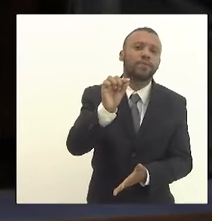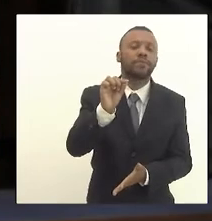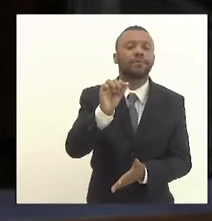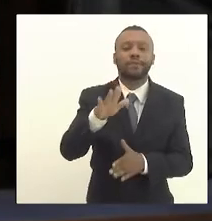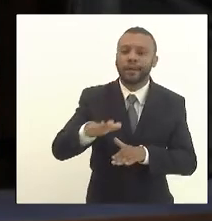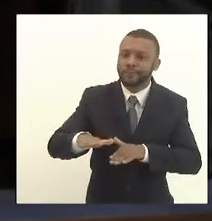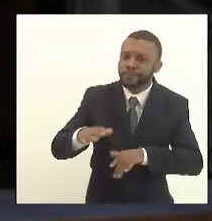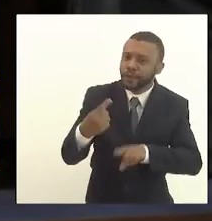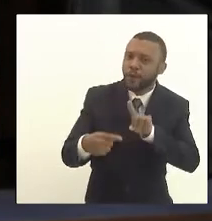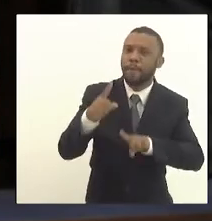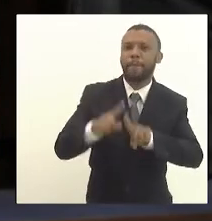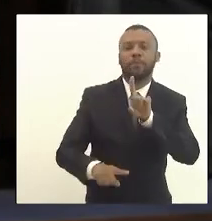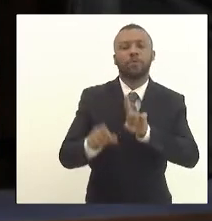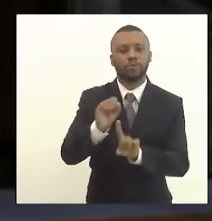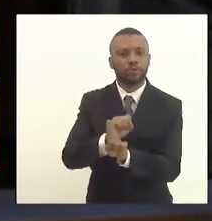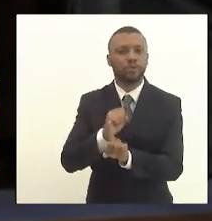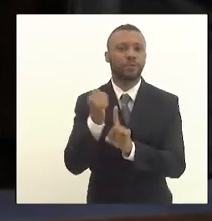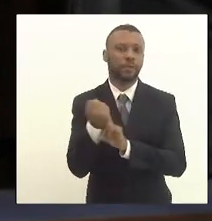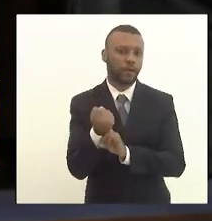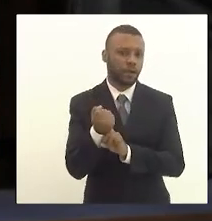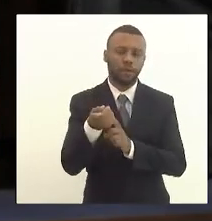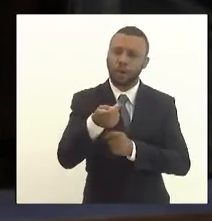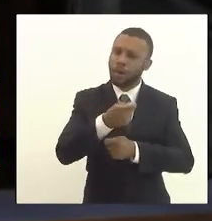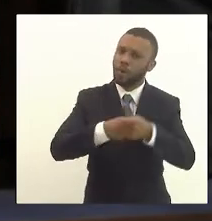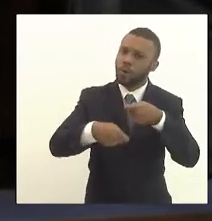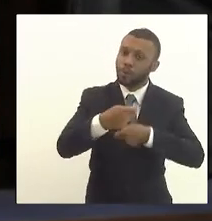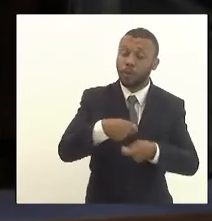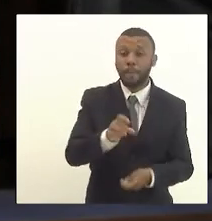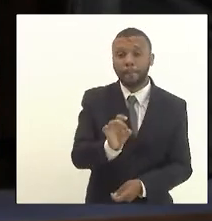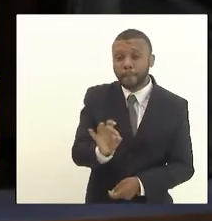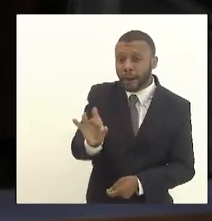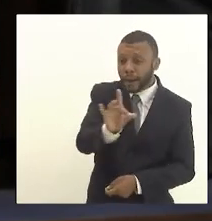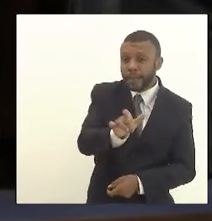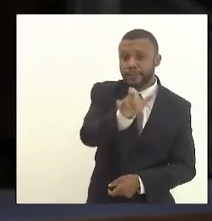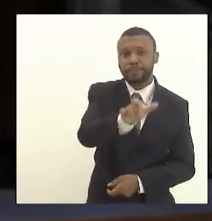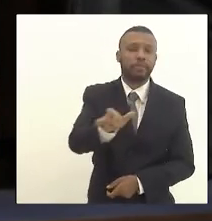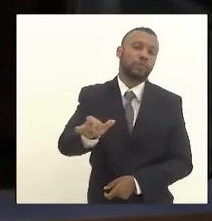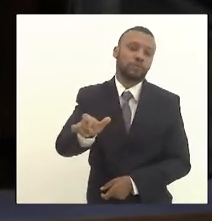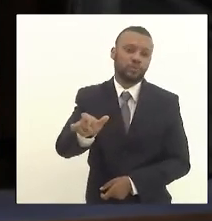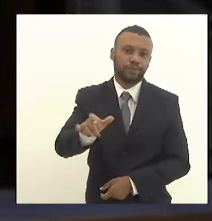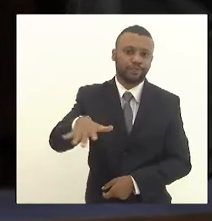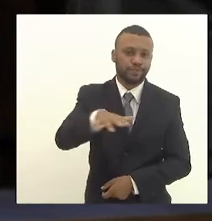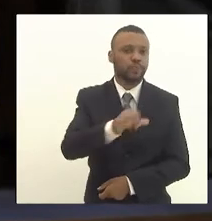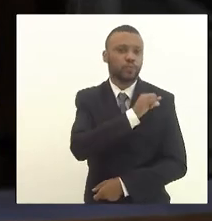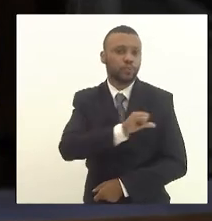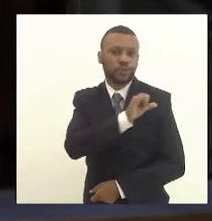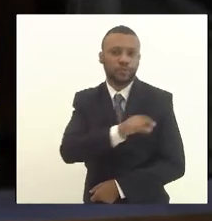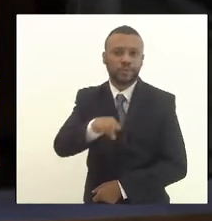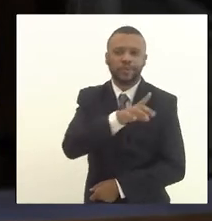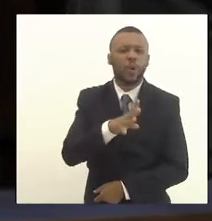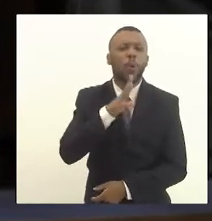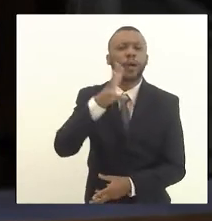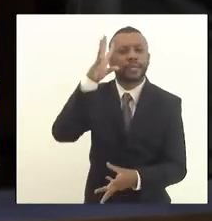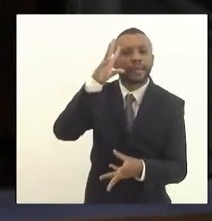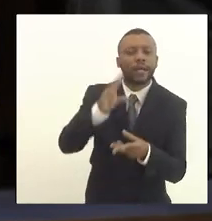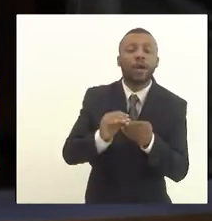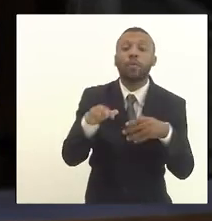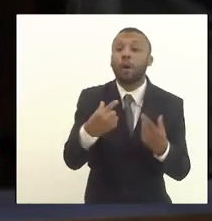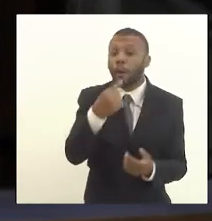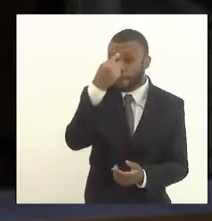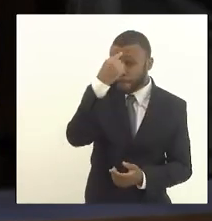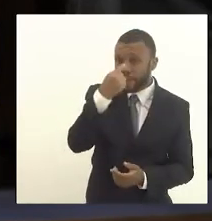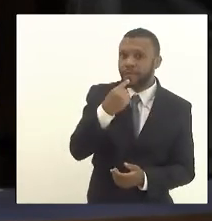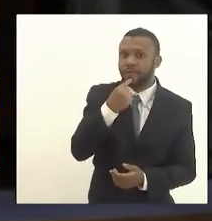desenvolvimento social e econômico para os cidadãos de vocês. Vocês vão conhecer melhor também o perfil dos seus eleitores, vão